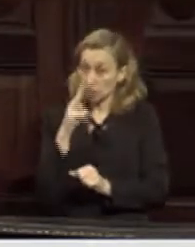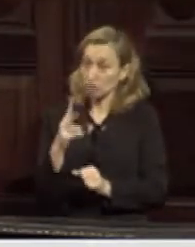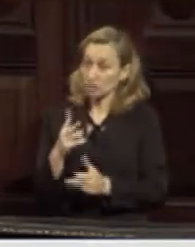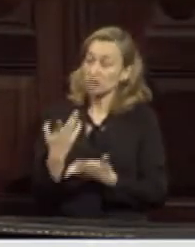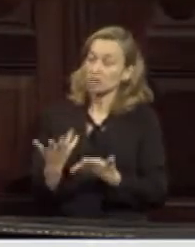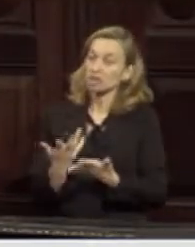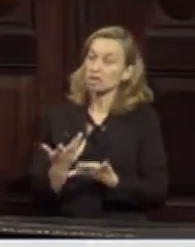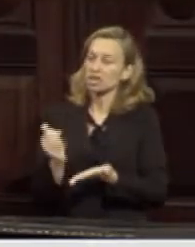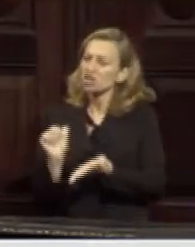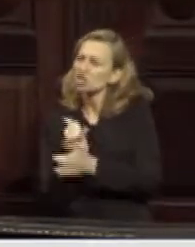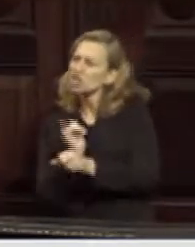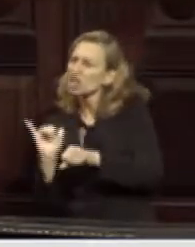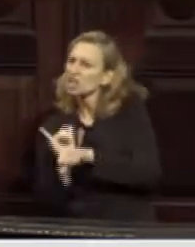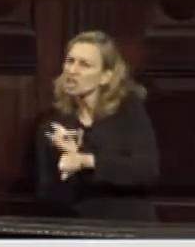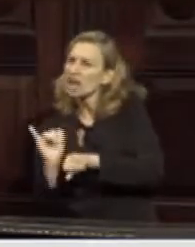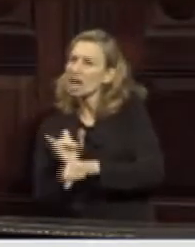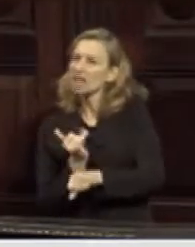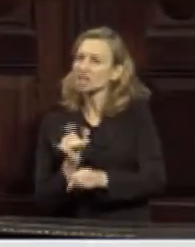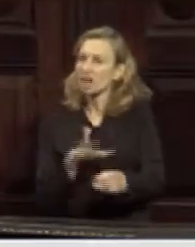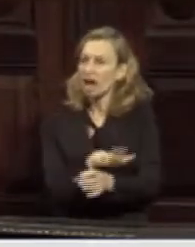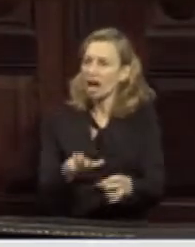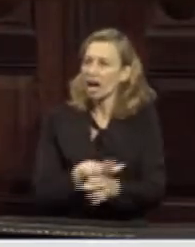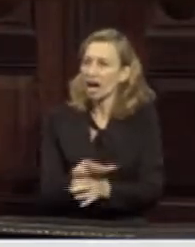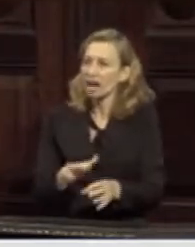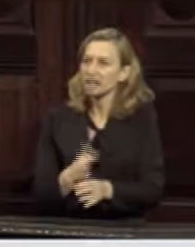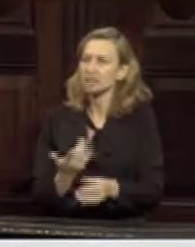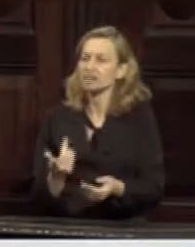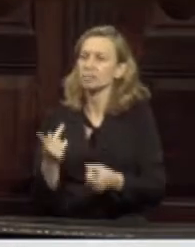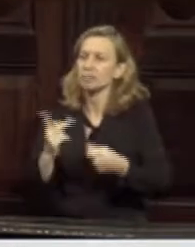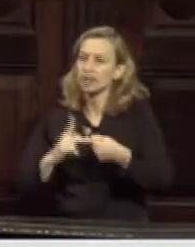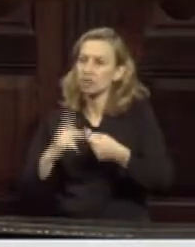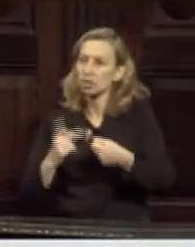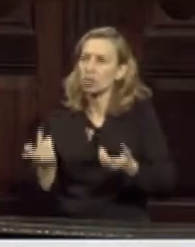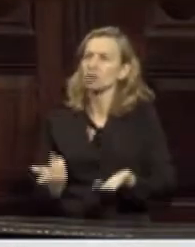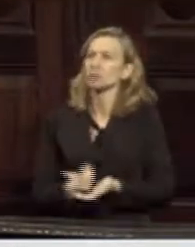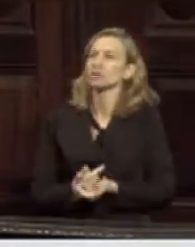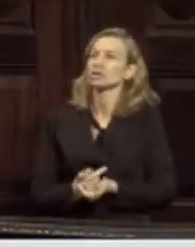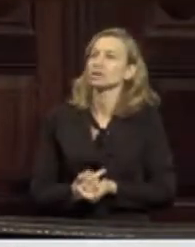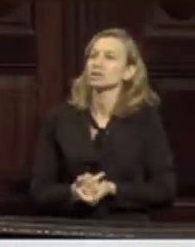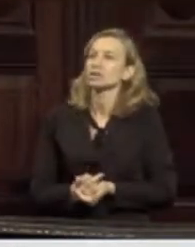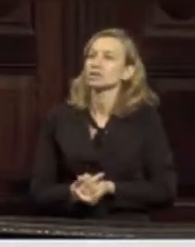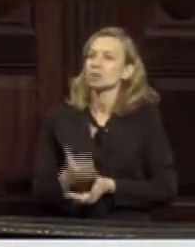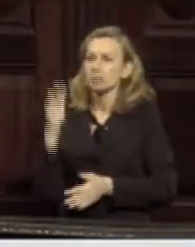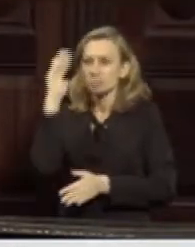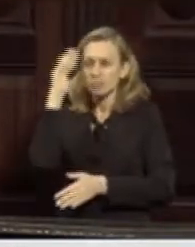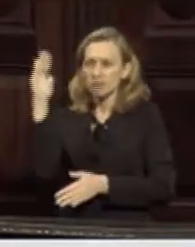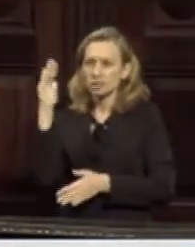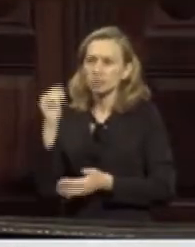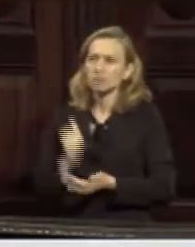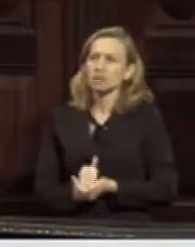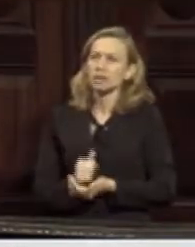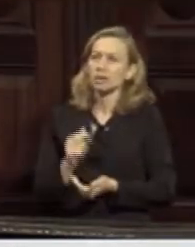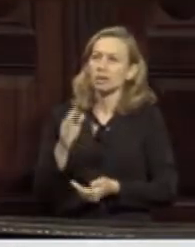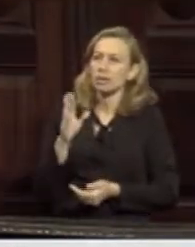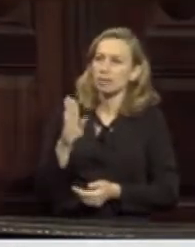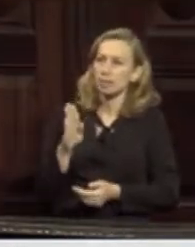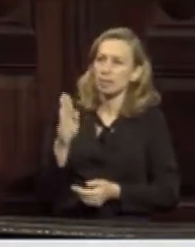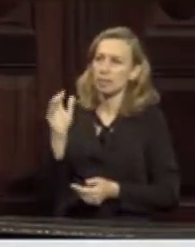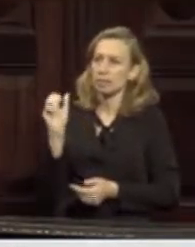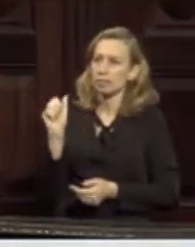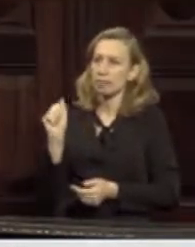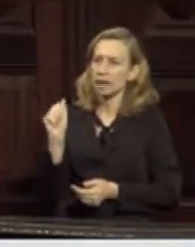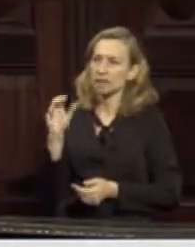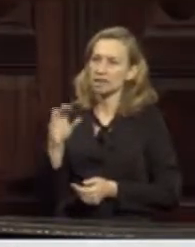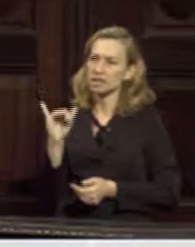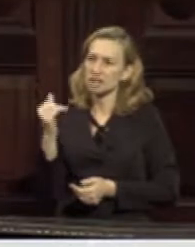questão estratégica dos campos de petróleo no pós-sal, principalmente na bacia de Campos, esse tema precisa